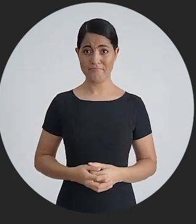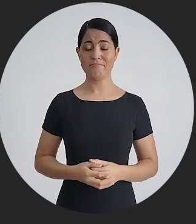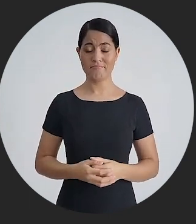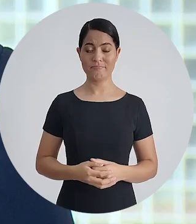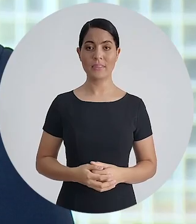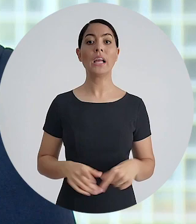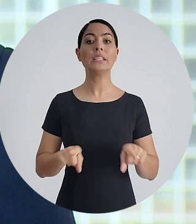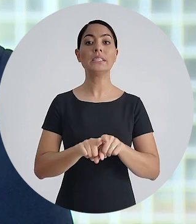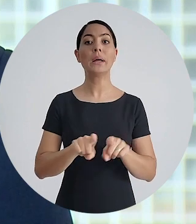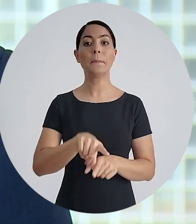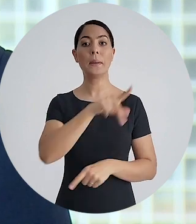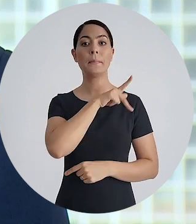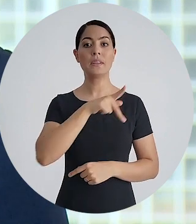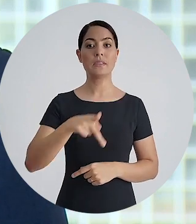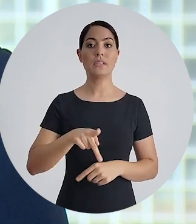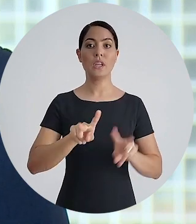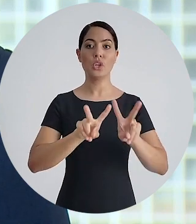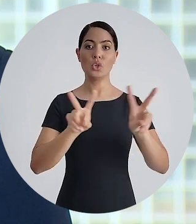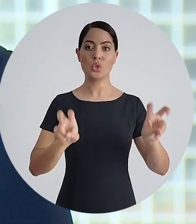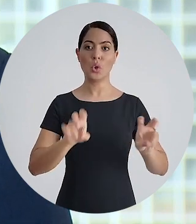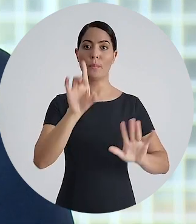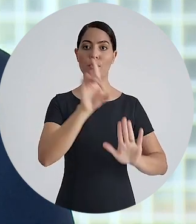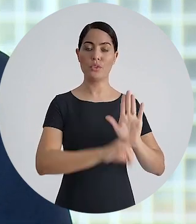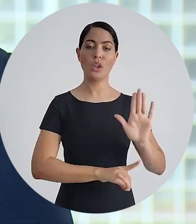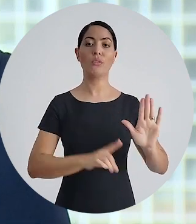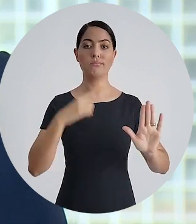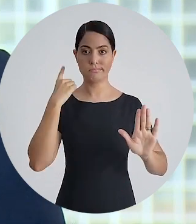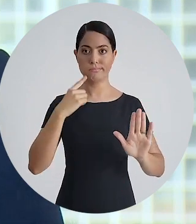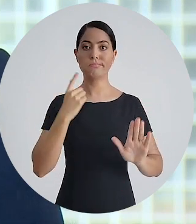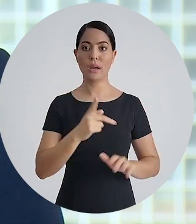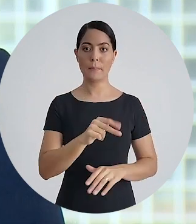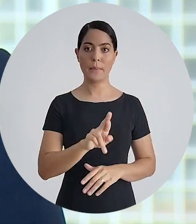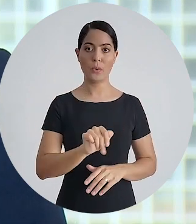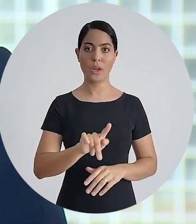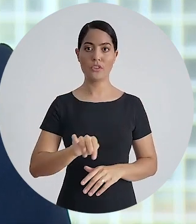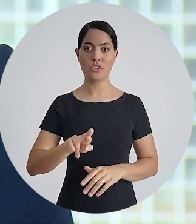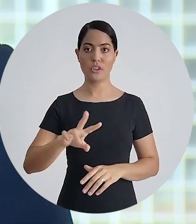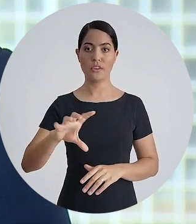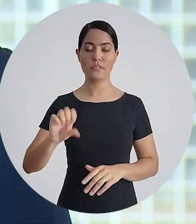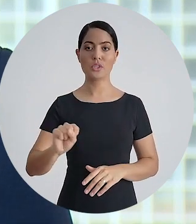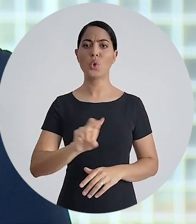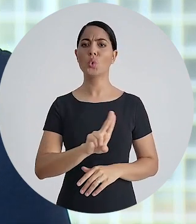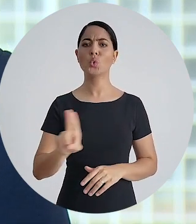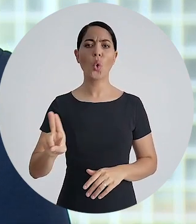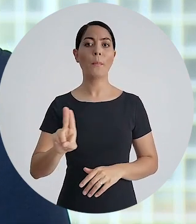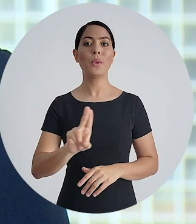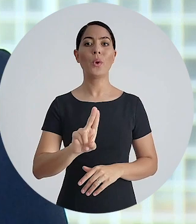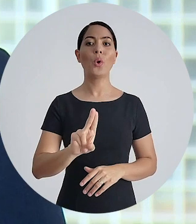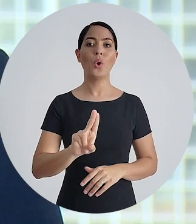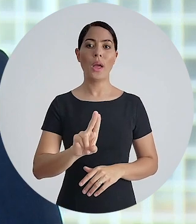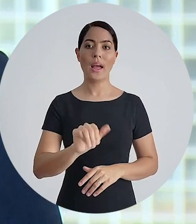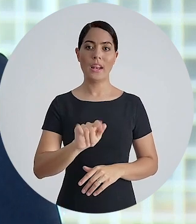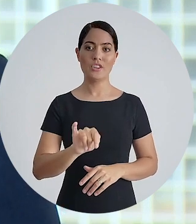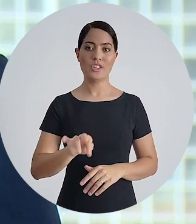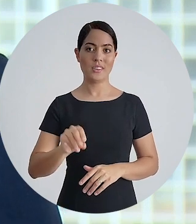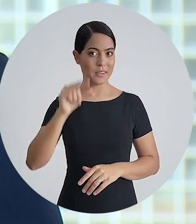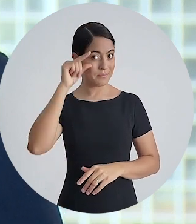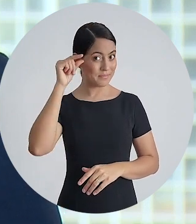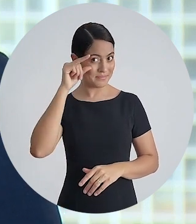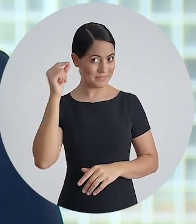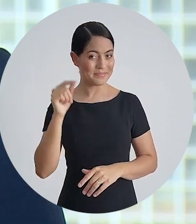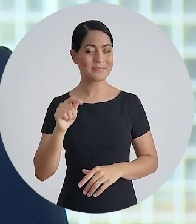democrático de direito. O presidente da Comissão Nacional de Defesa das Prerrogativas e Valorização da Advocacia,